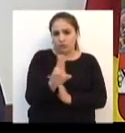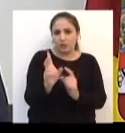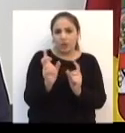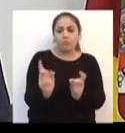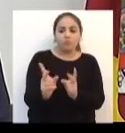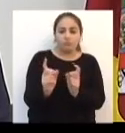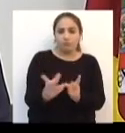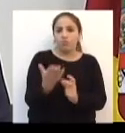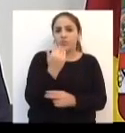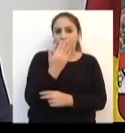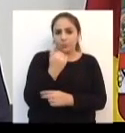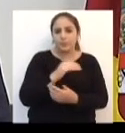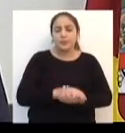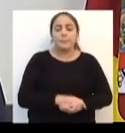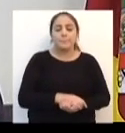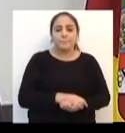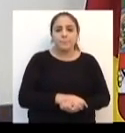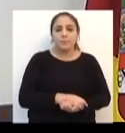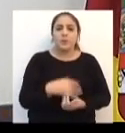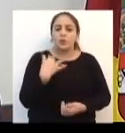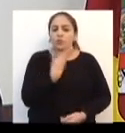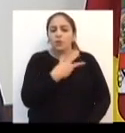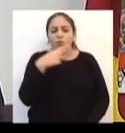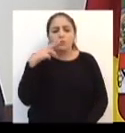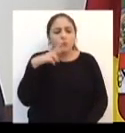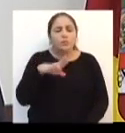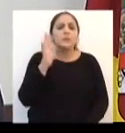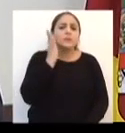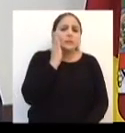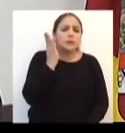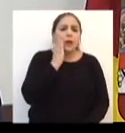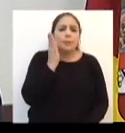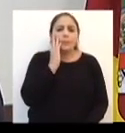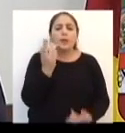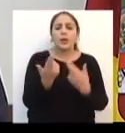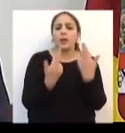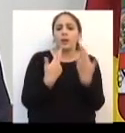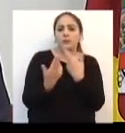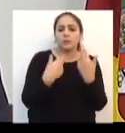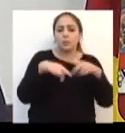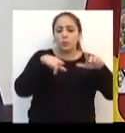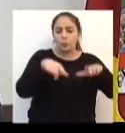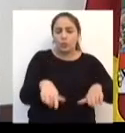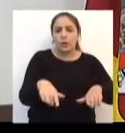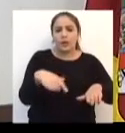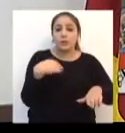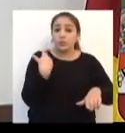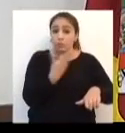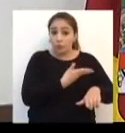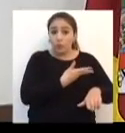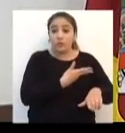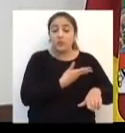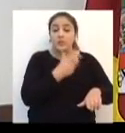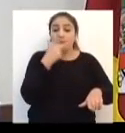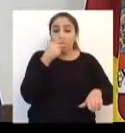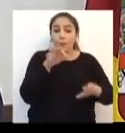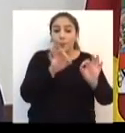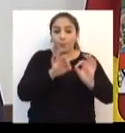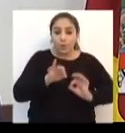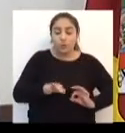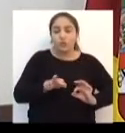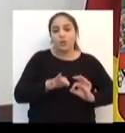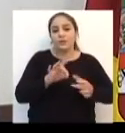utilizado, nós vamos ter, então, alguma identificação em relação aos espaços, nós vamos ter, como foi falado no projeto, ou